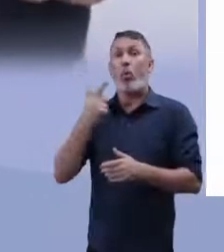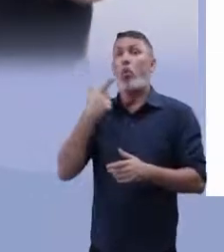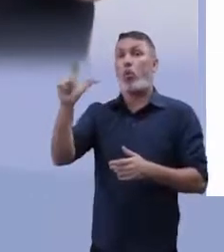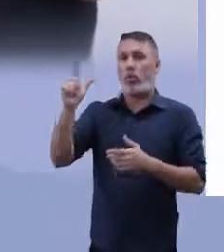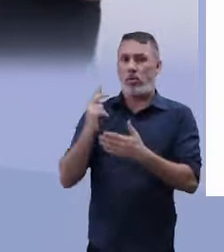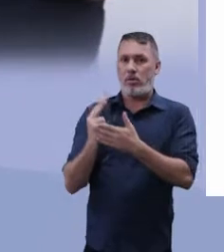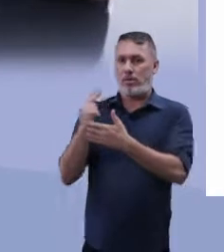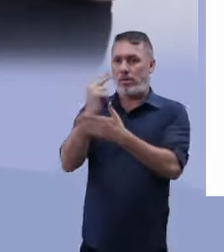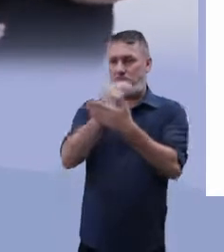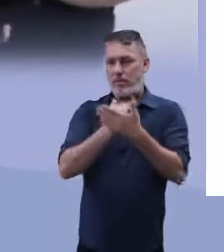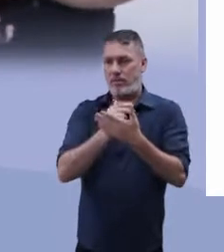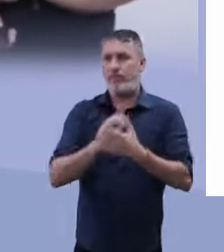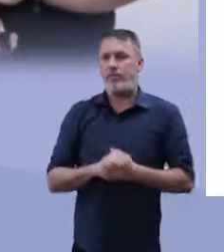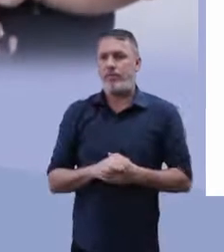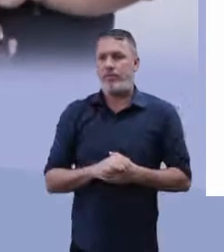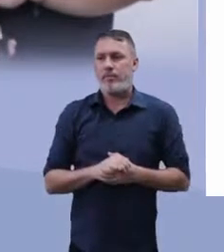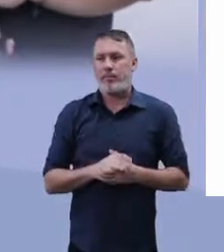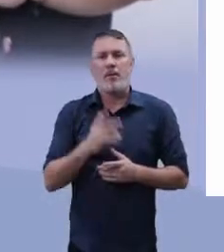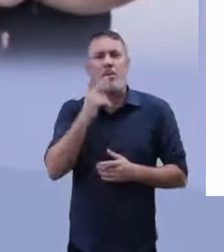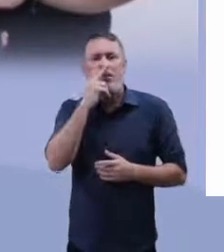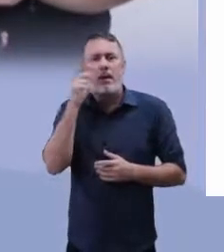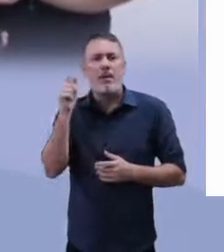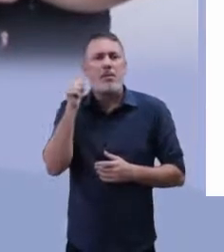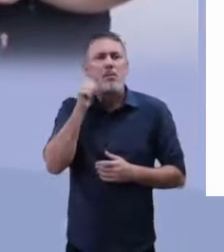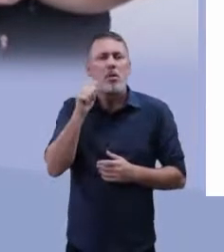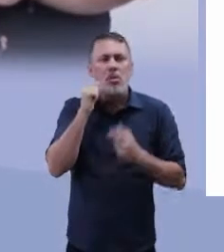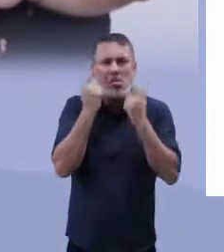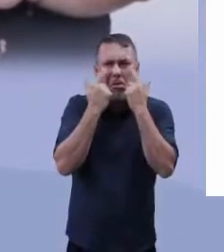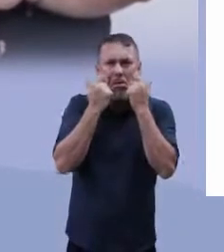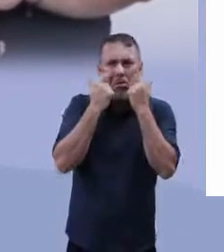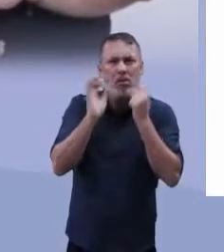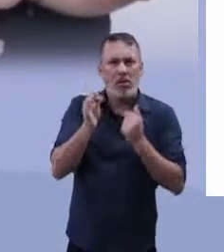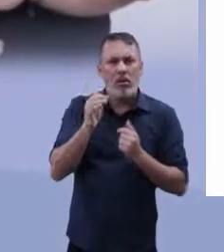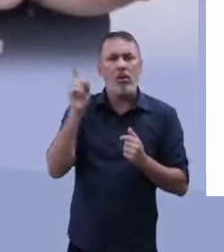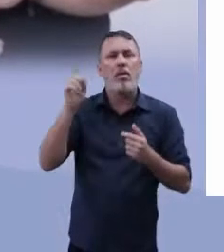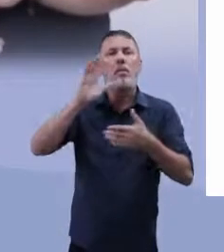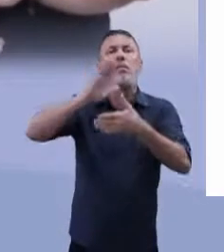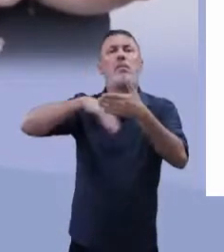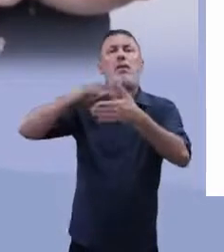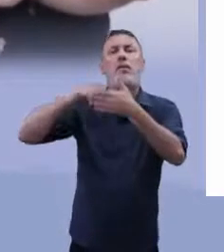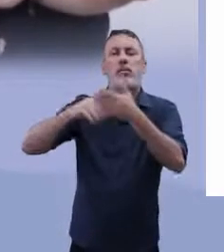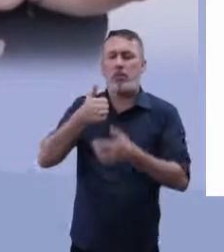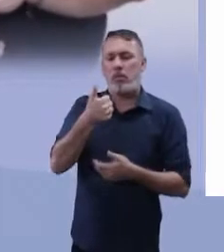tela, nós temos ali a mulher chorando, pintada em